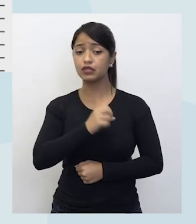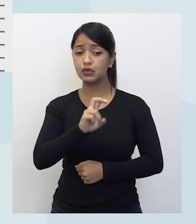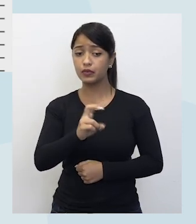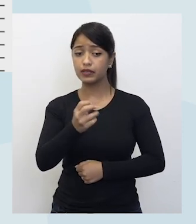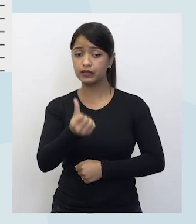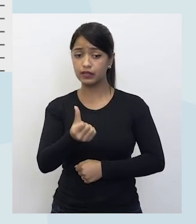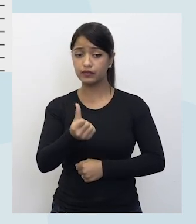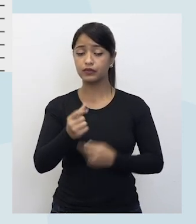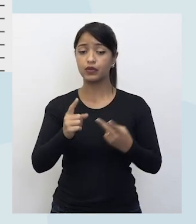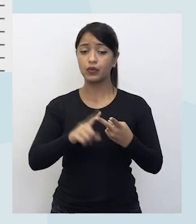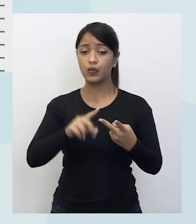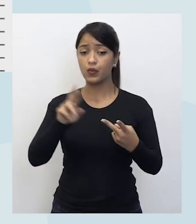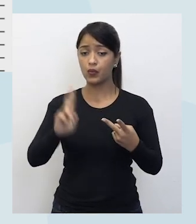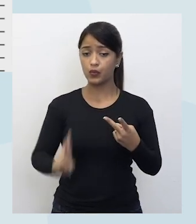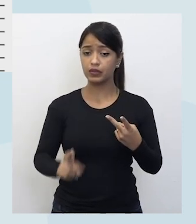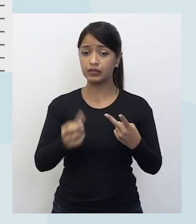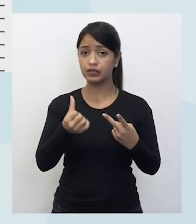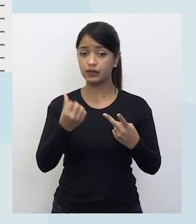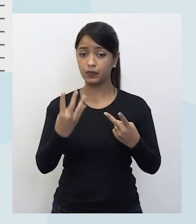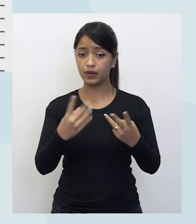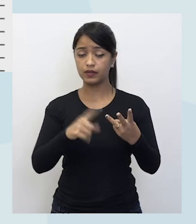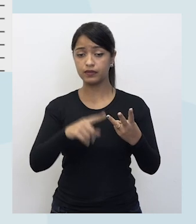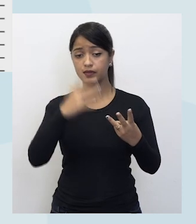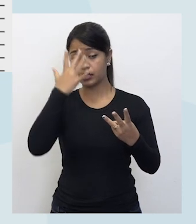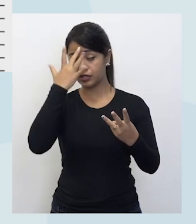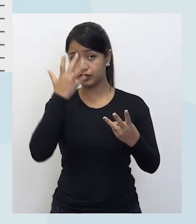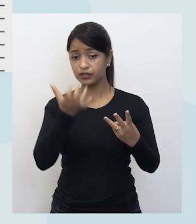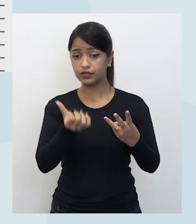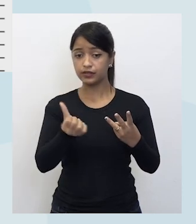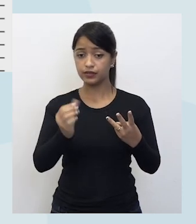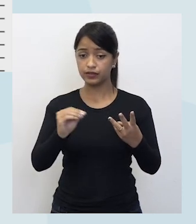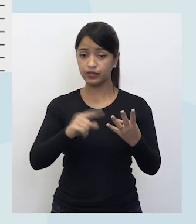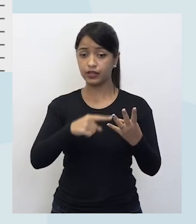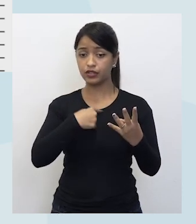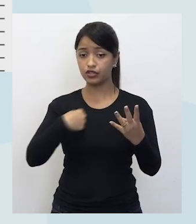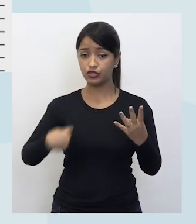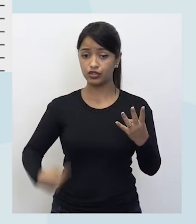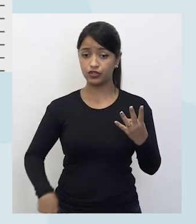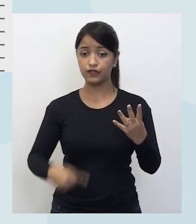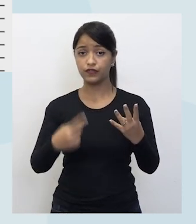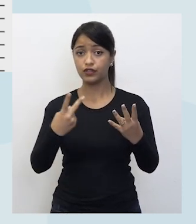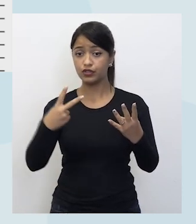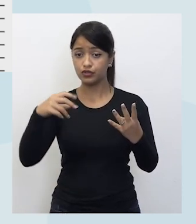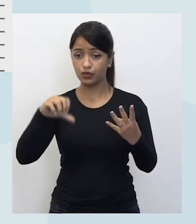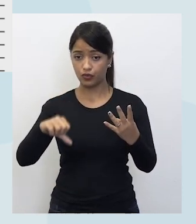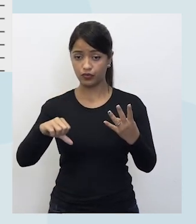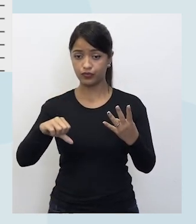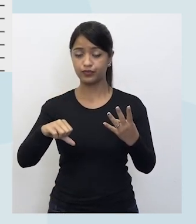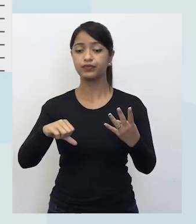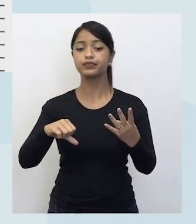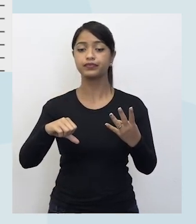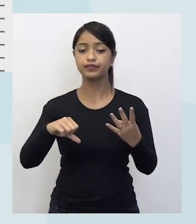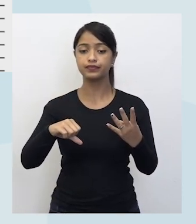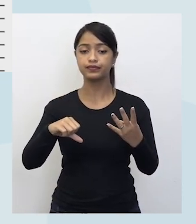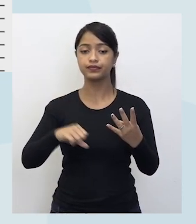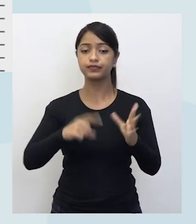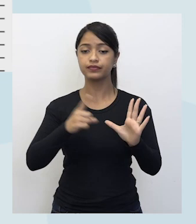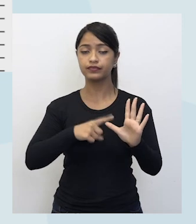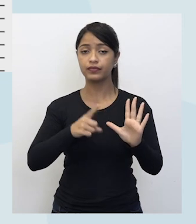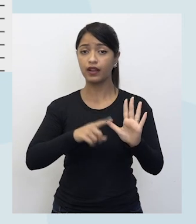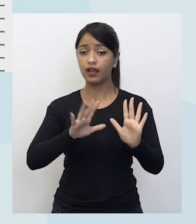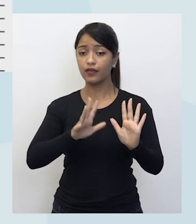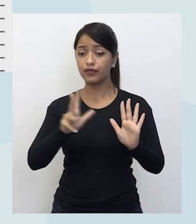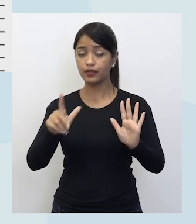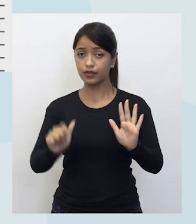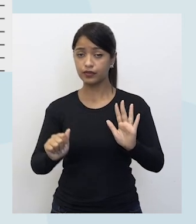no 64, a Índia no 60, a China 29, porque é super competitiva, e nós temos aí a África do